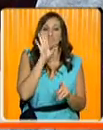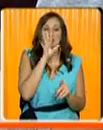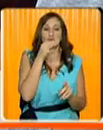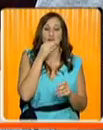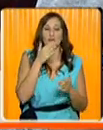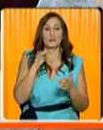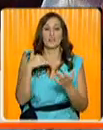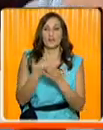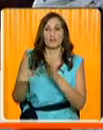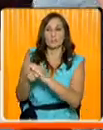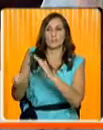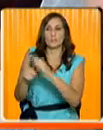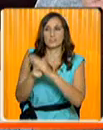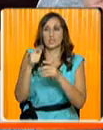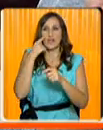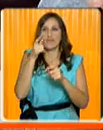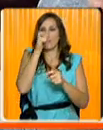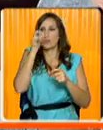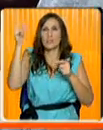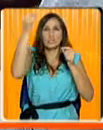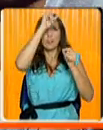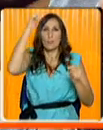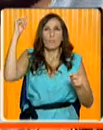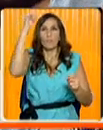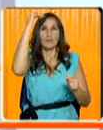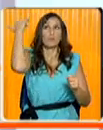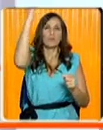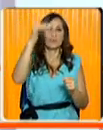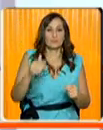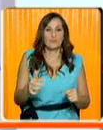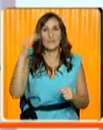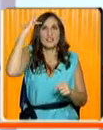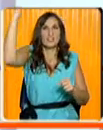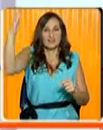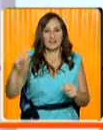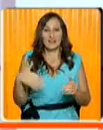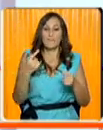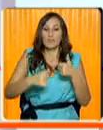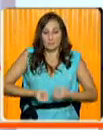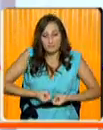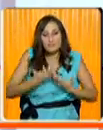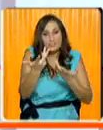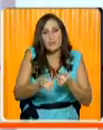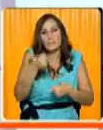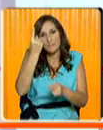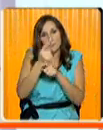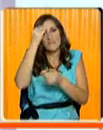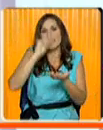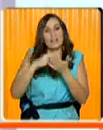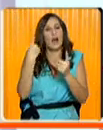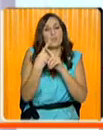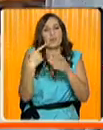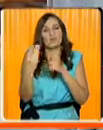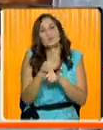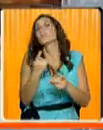nós vamos endoidecê-los até eles verem formigas imaginárias no teto. Portanto, é melhor. Isso é verdade. Falarem, mesmo que inventem qualquer coisa,